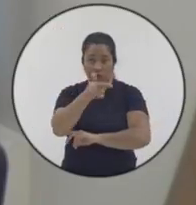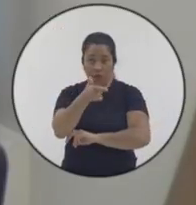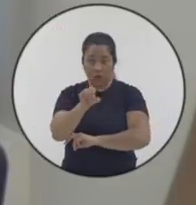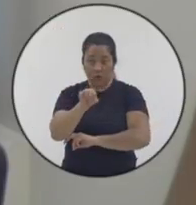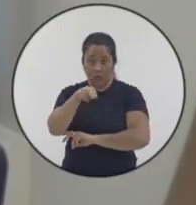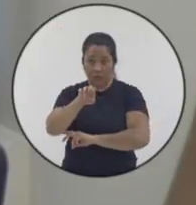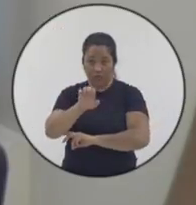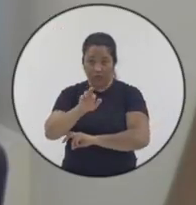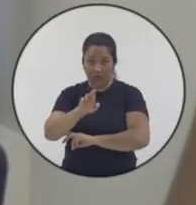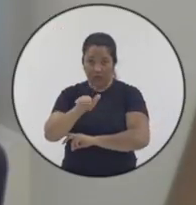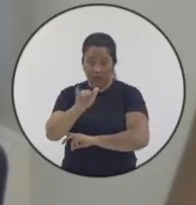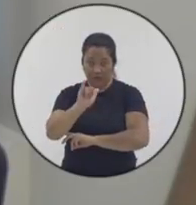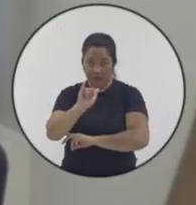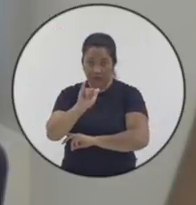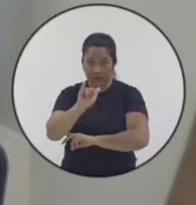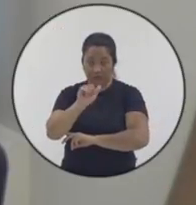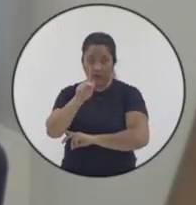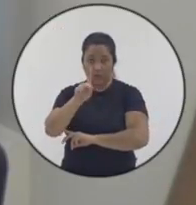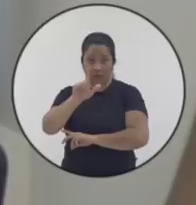Gênero, que é o